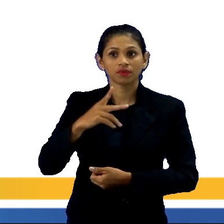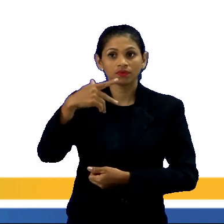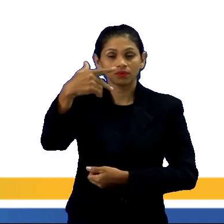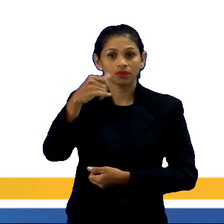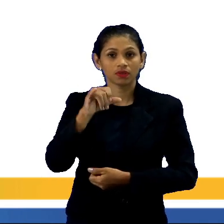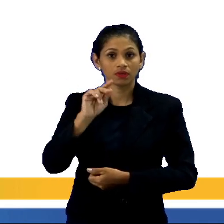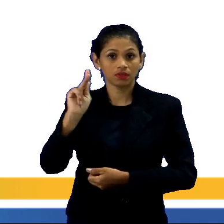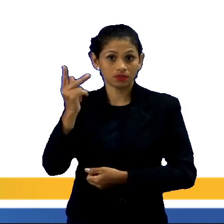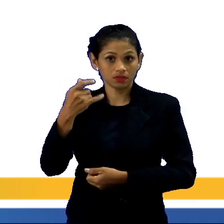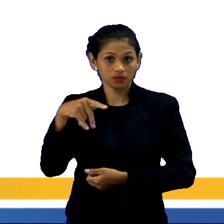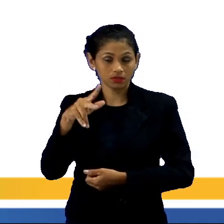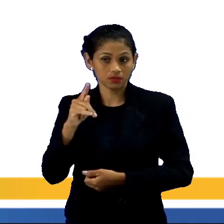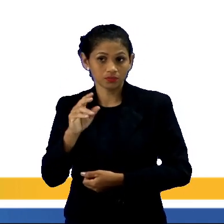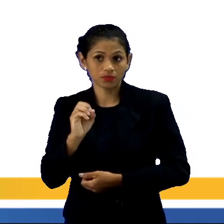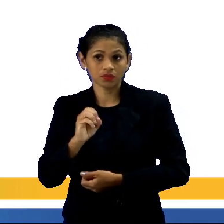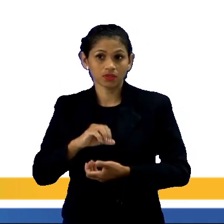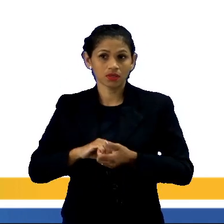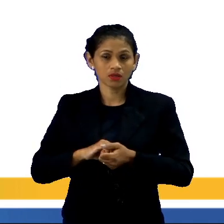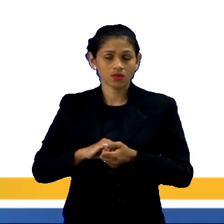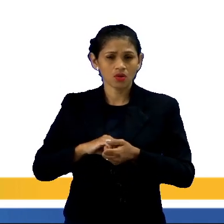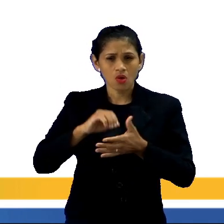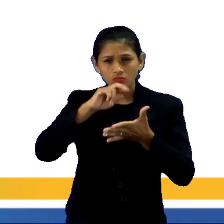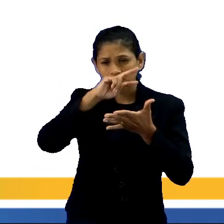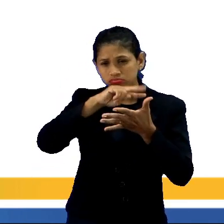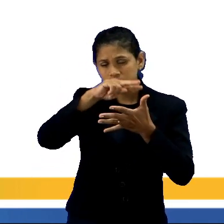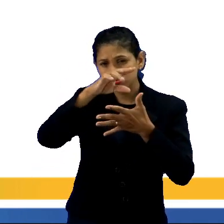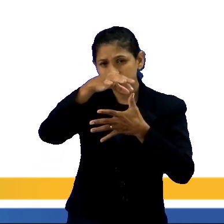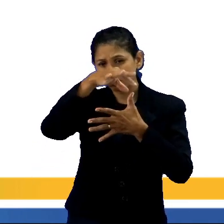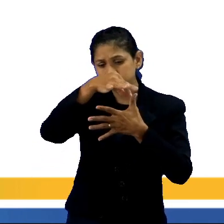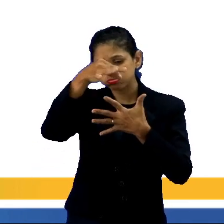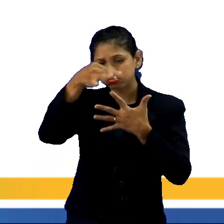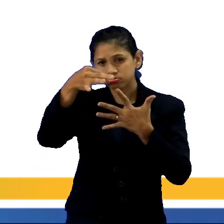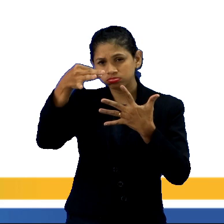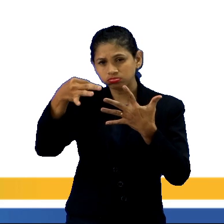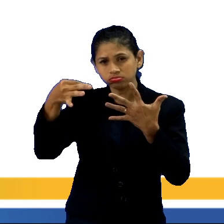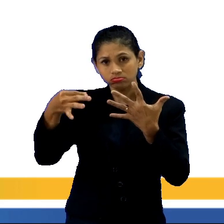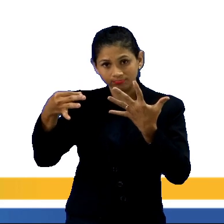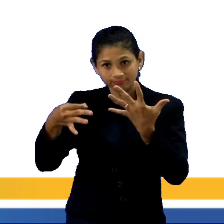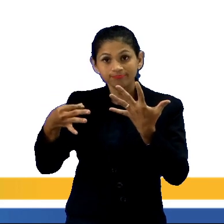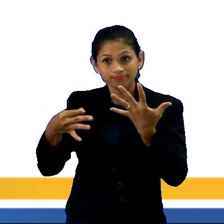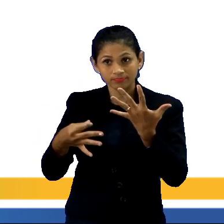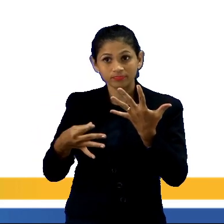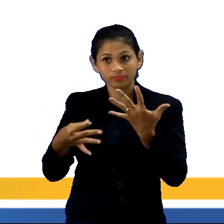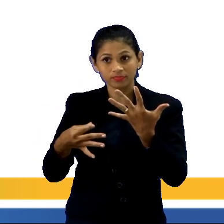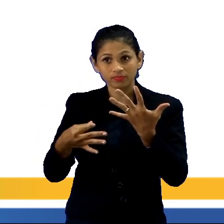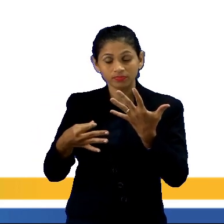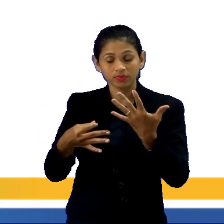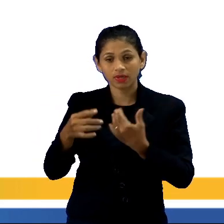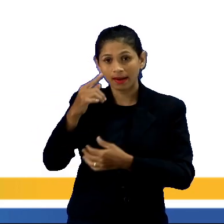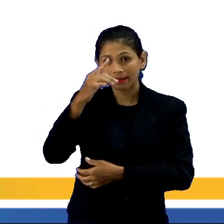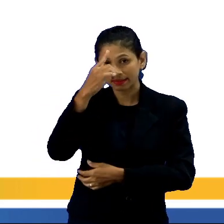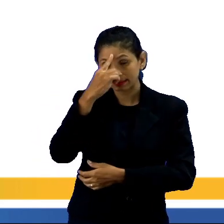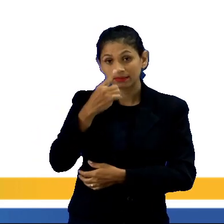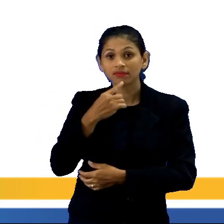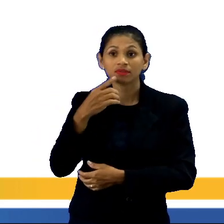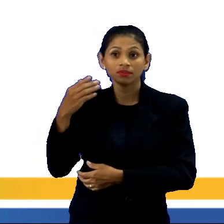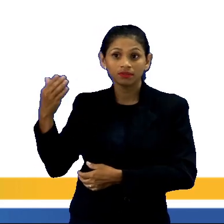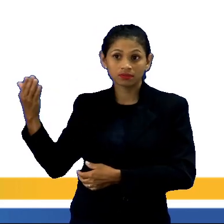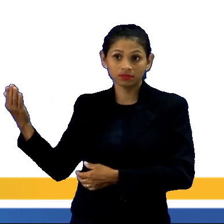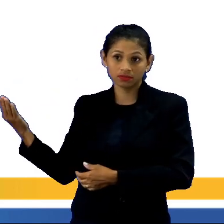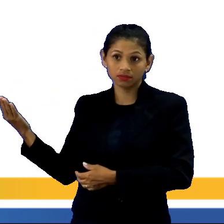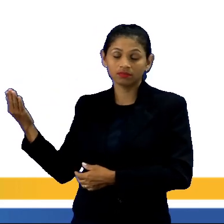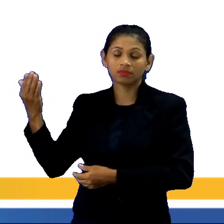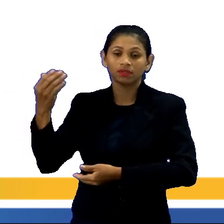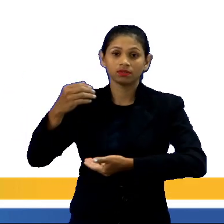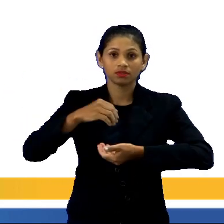hipotálamo, a glândula pineal, a hipófise, que é a chamada glândula mestra do sistema endócrino.